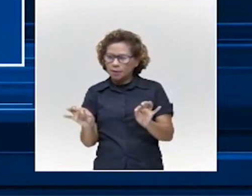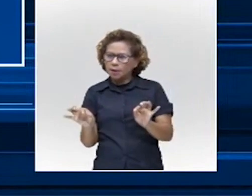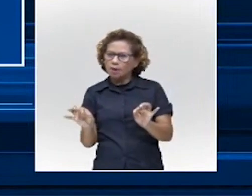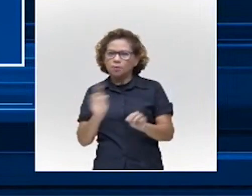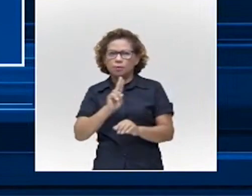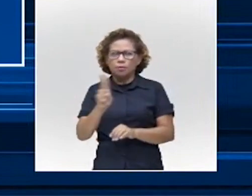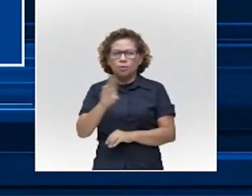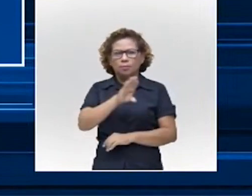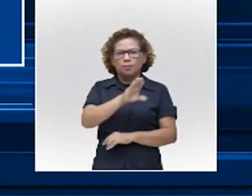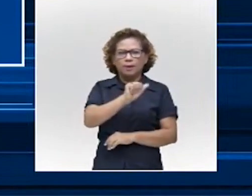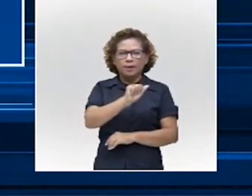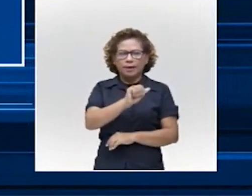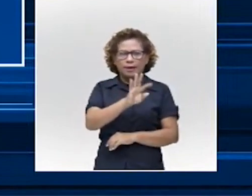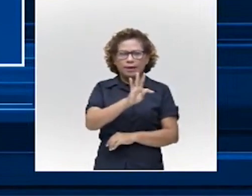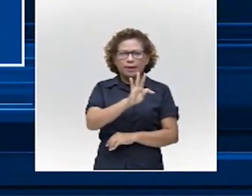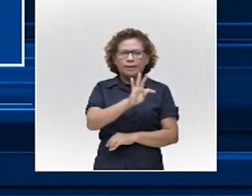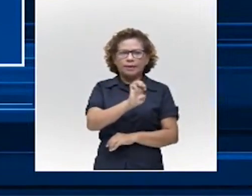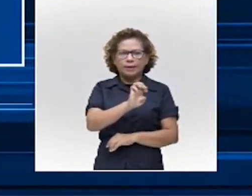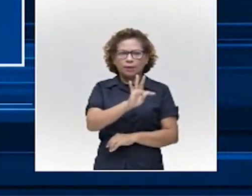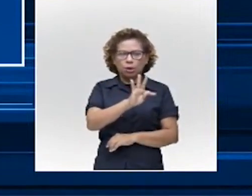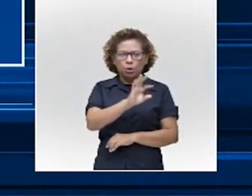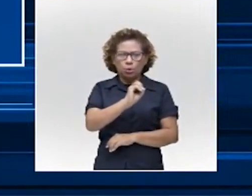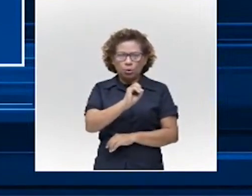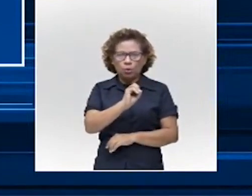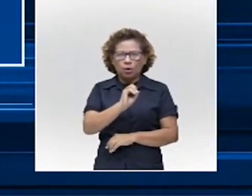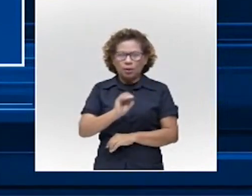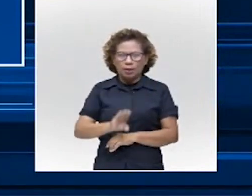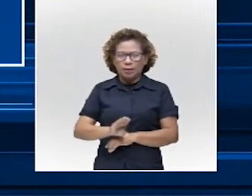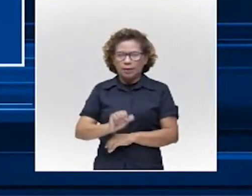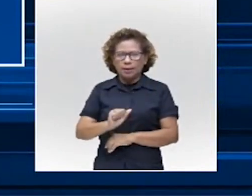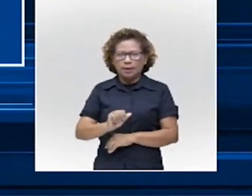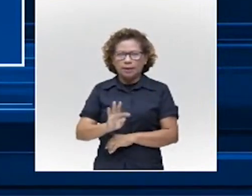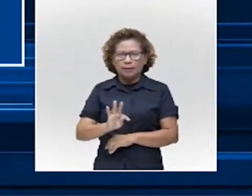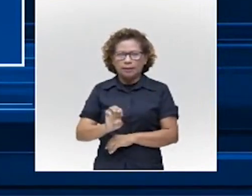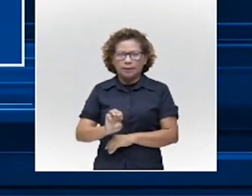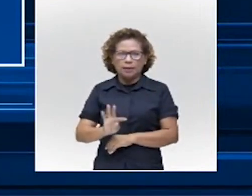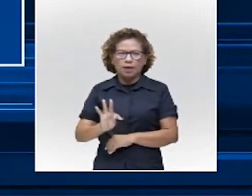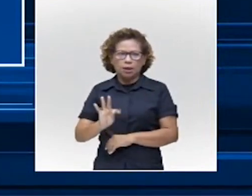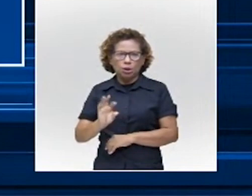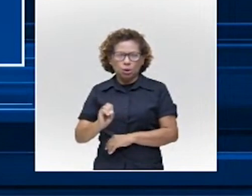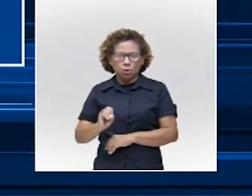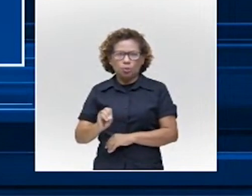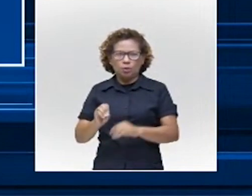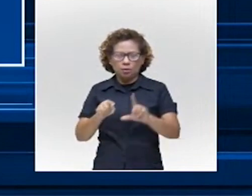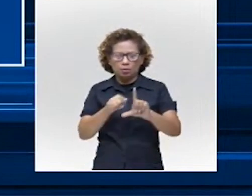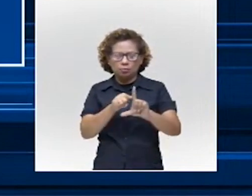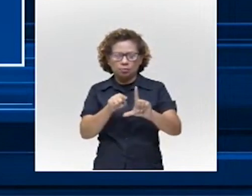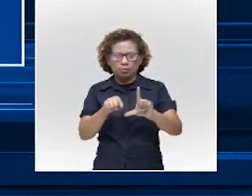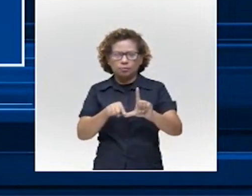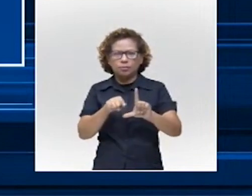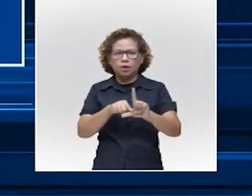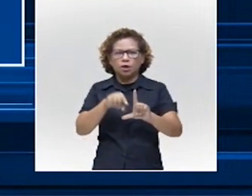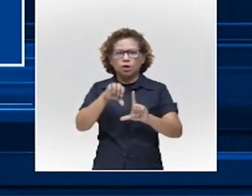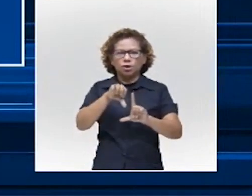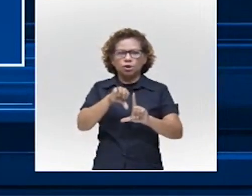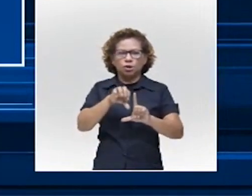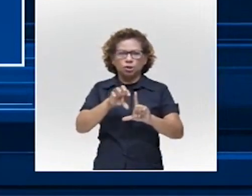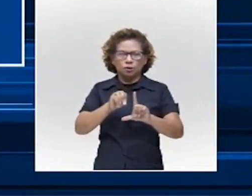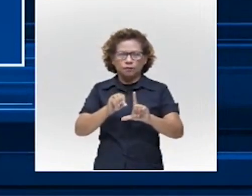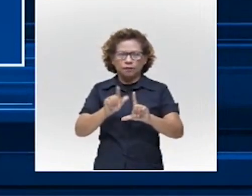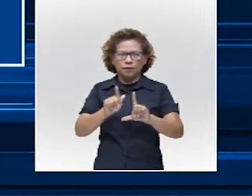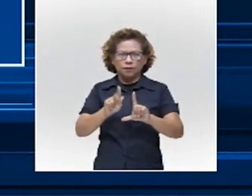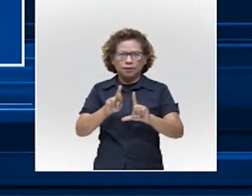ângulo de 90 graus, tá? Então, não se esqueçam que toda vez que você verificar